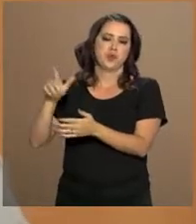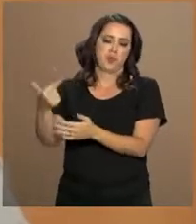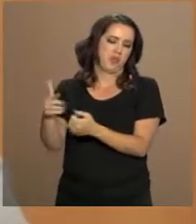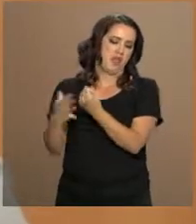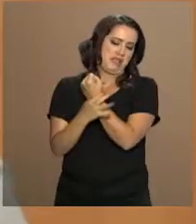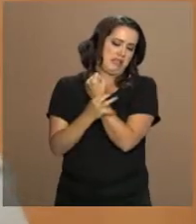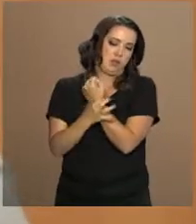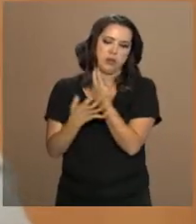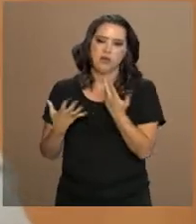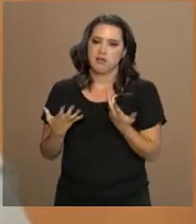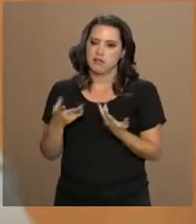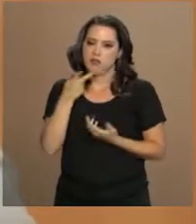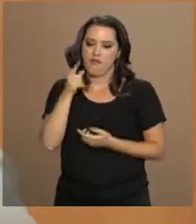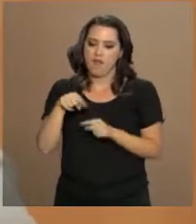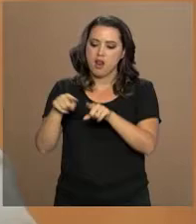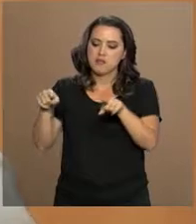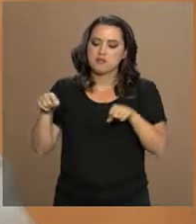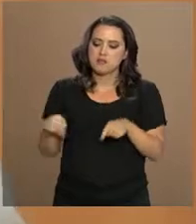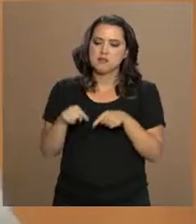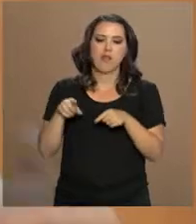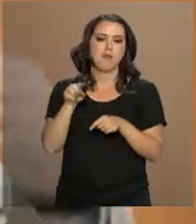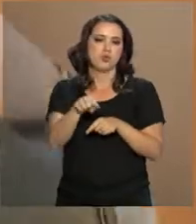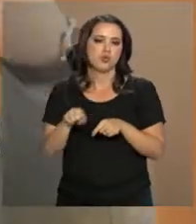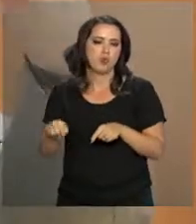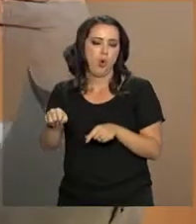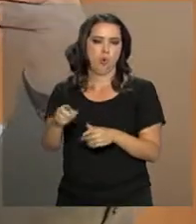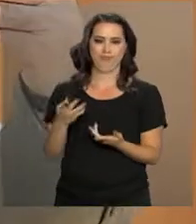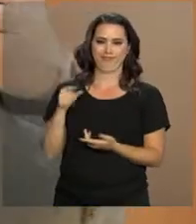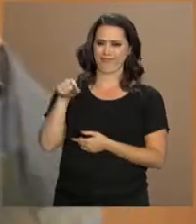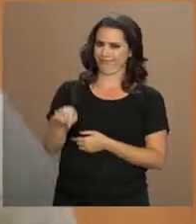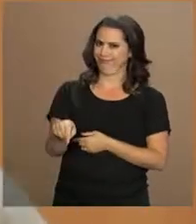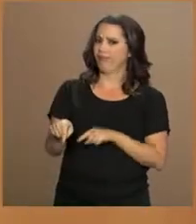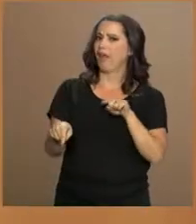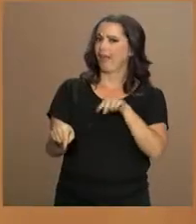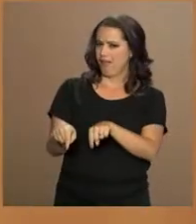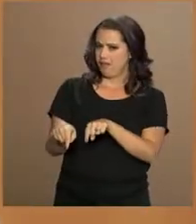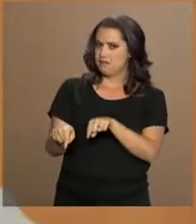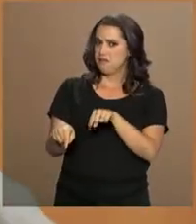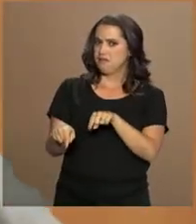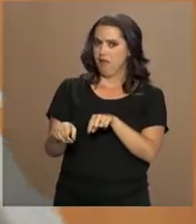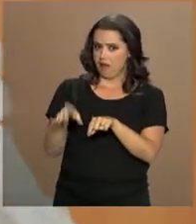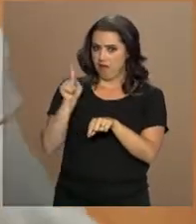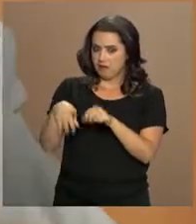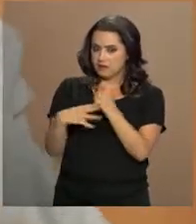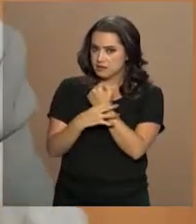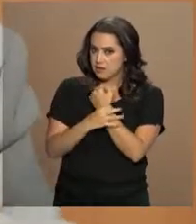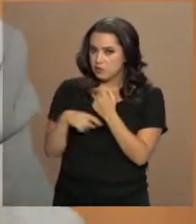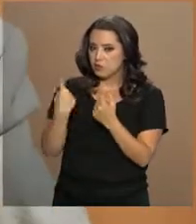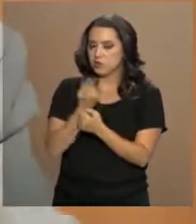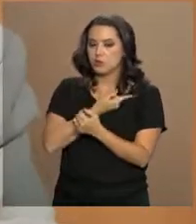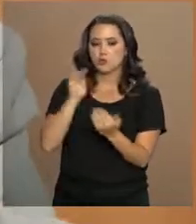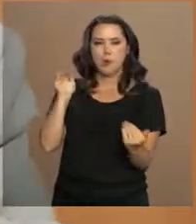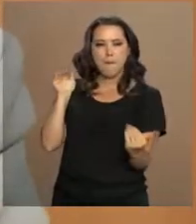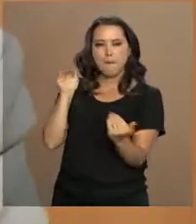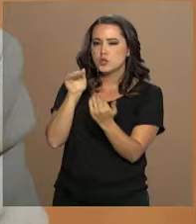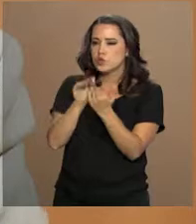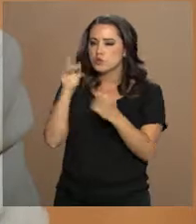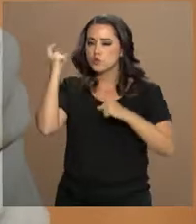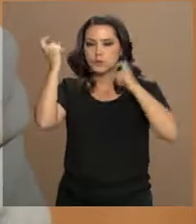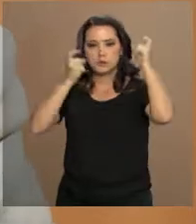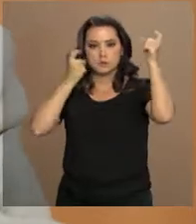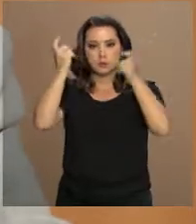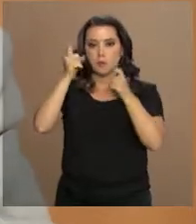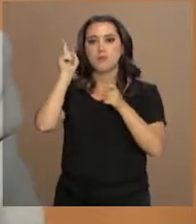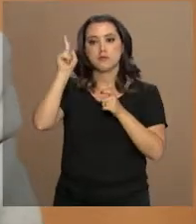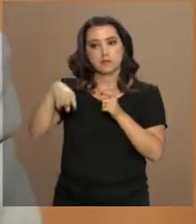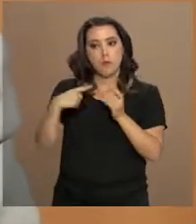Eu me refiro aqui ao sistema eletrônico. Esse tipo de fraude, evidentemente, que nós colocamos no centro das nossas preocupações.